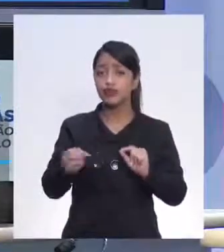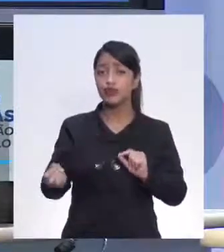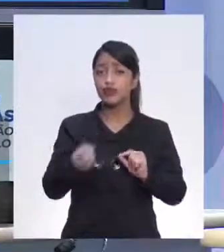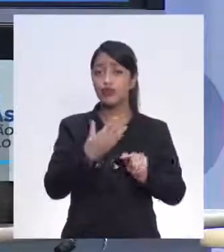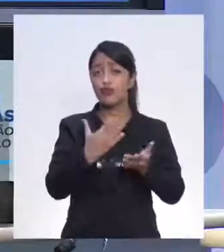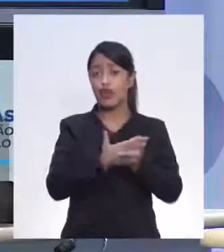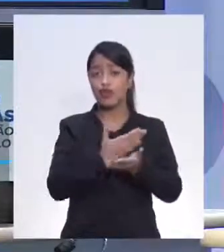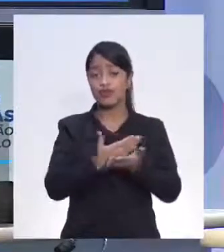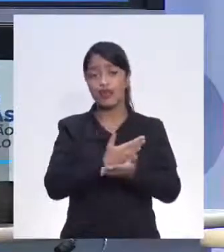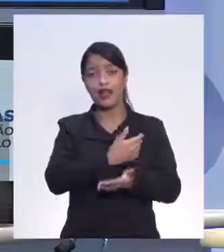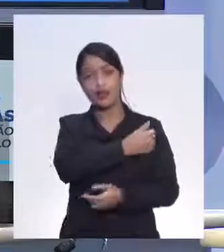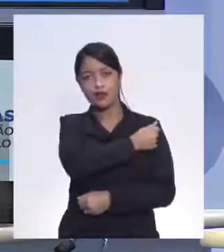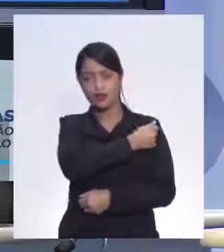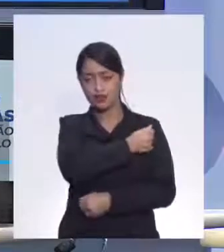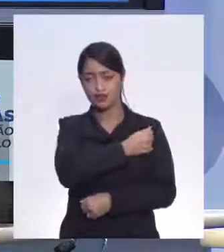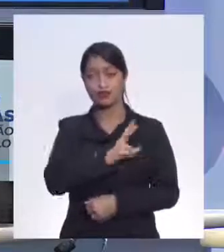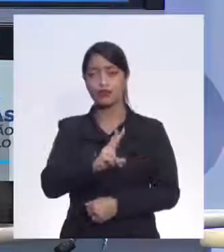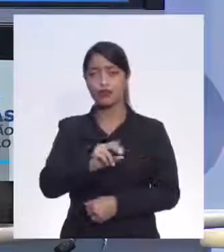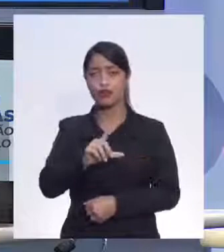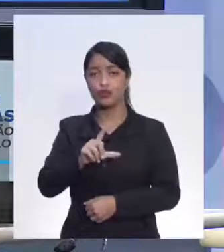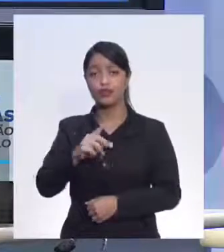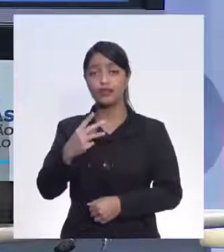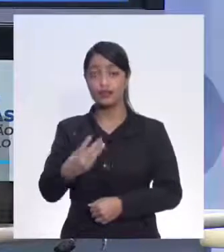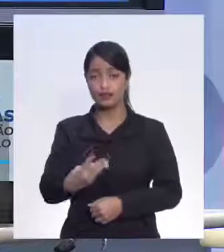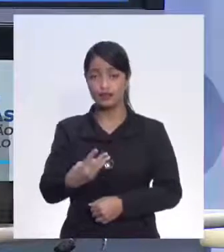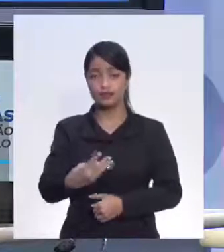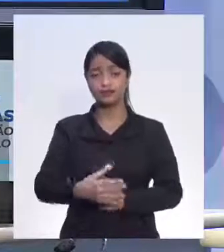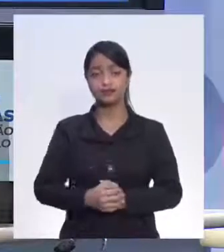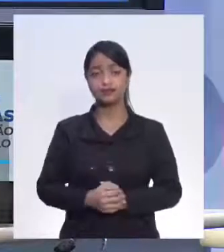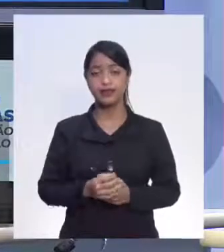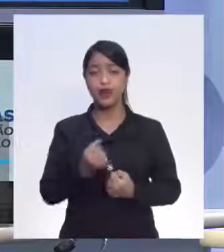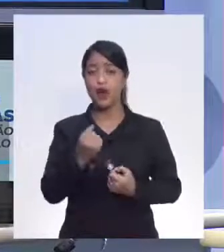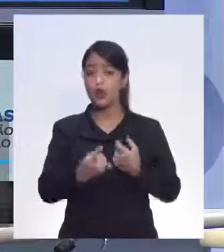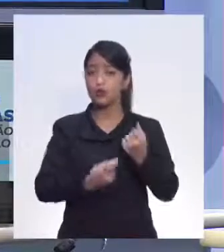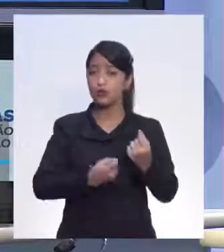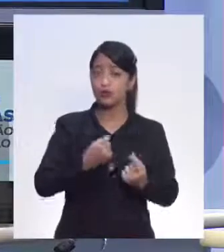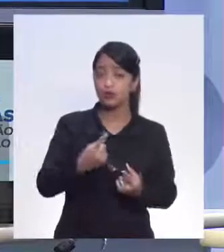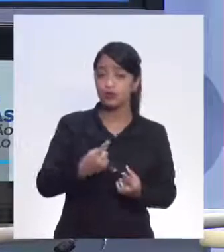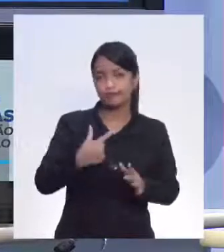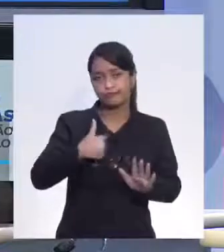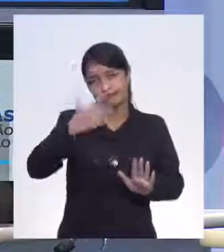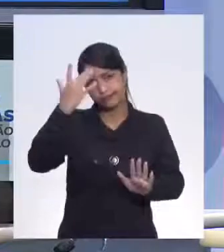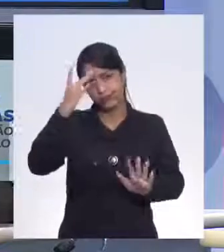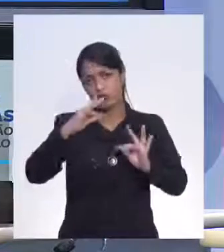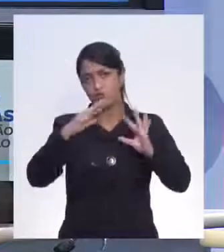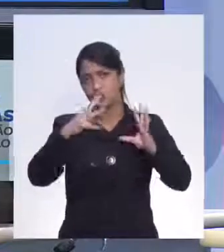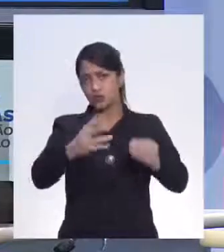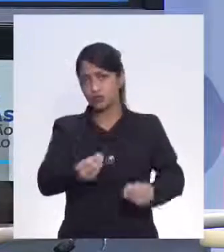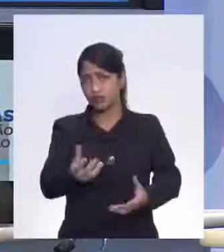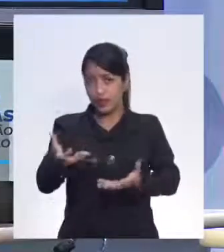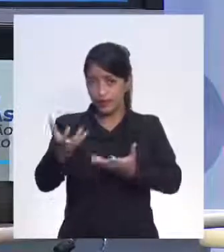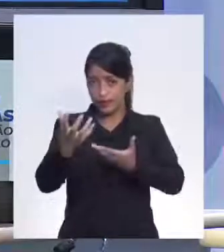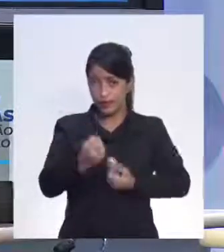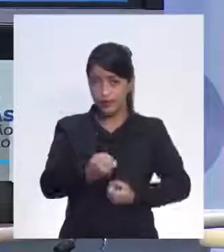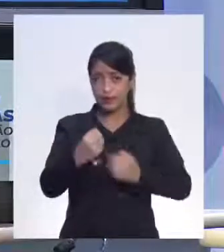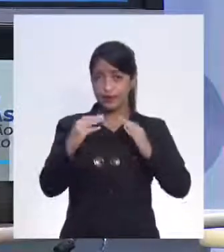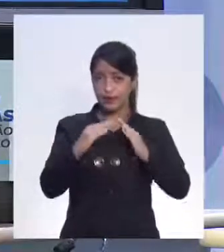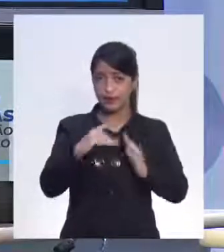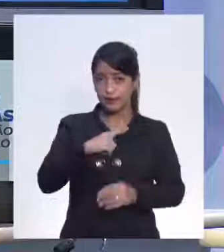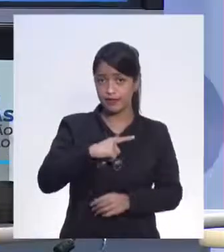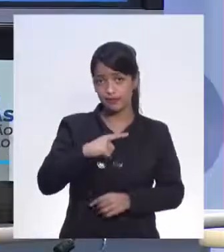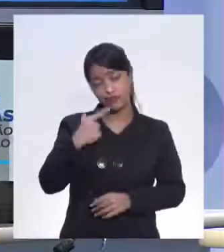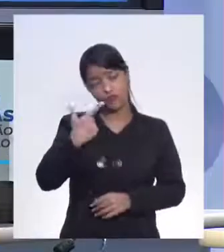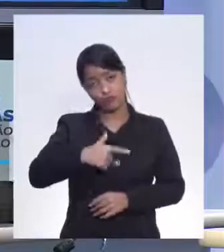volume 3. Alguns, aliás, eu não sei ao total se eles receberam em mãos ou não, mas já está tudo lá no site